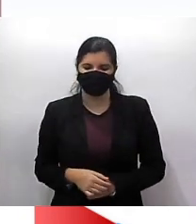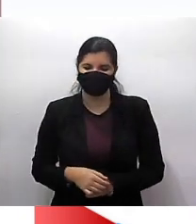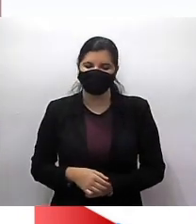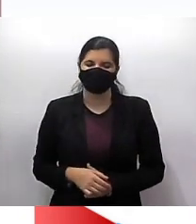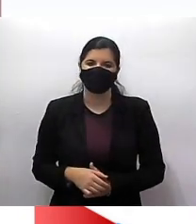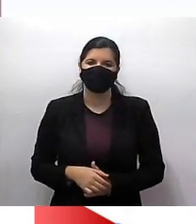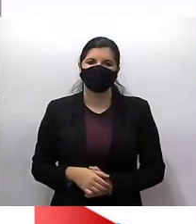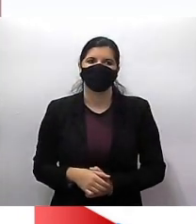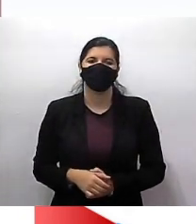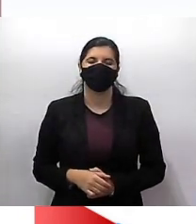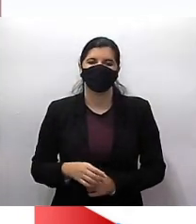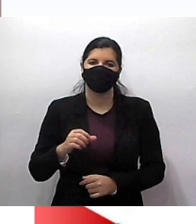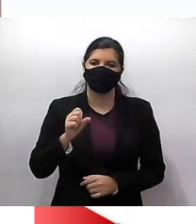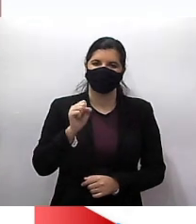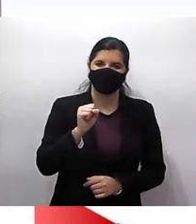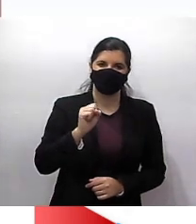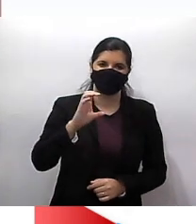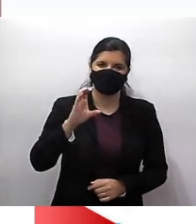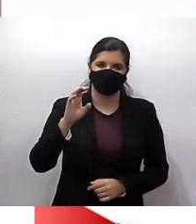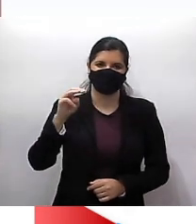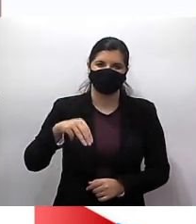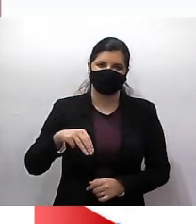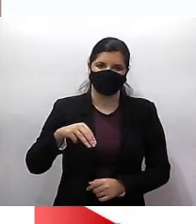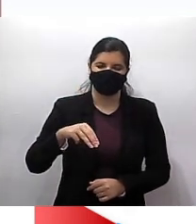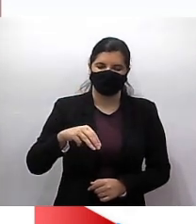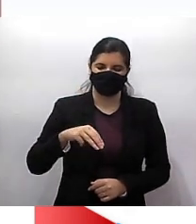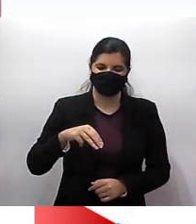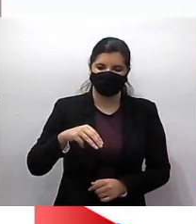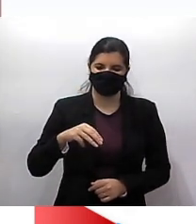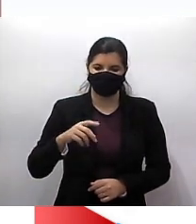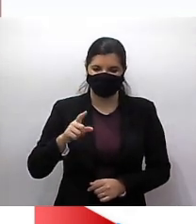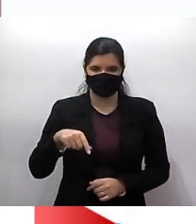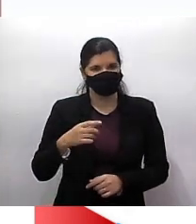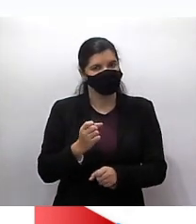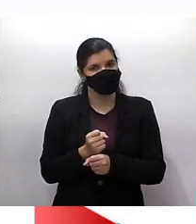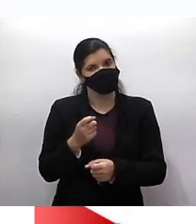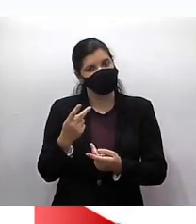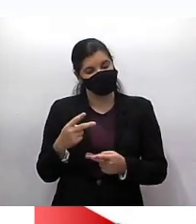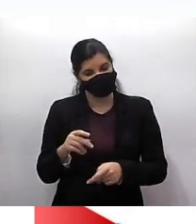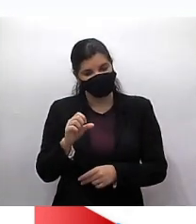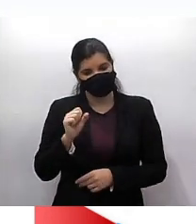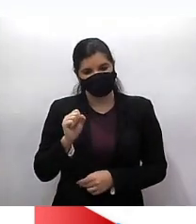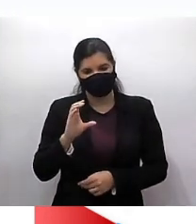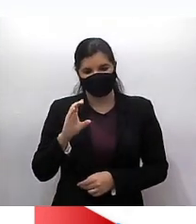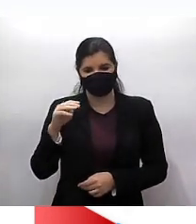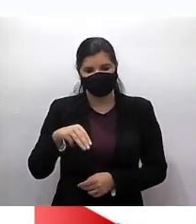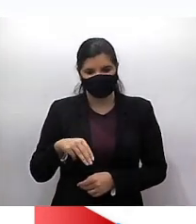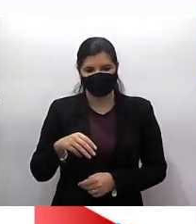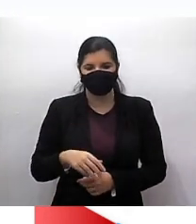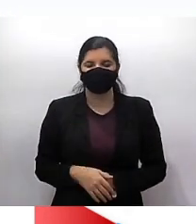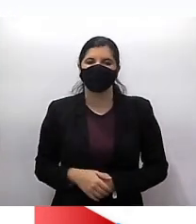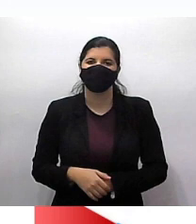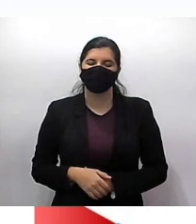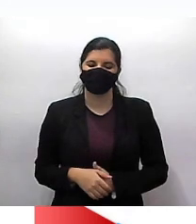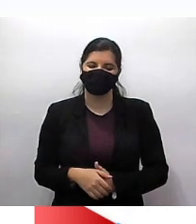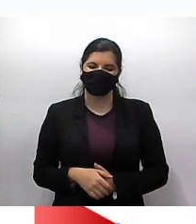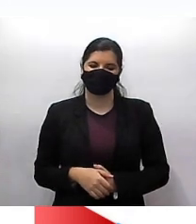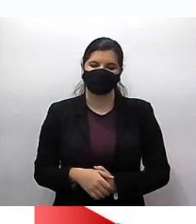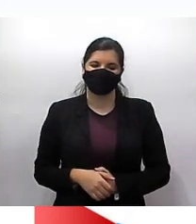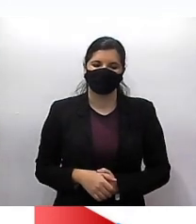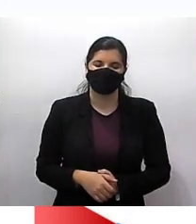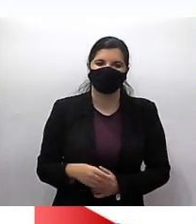aí, tá? 8 centímetros, a medida é essa, 8 centímetros é a medida da questão,